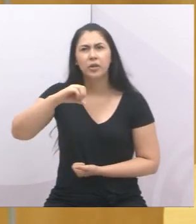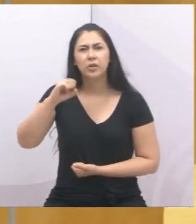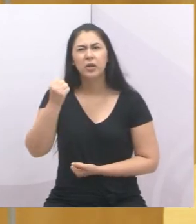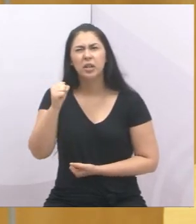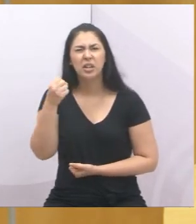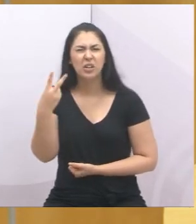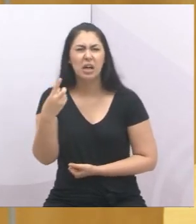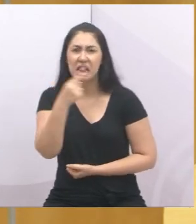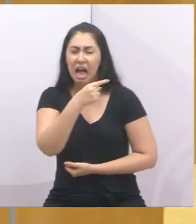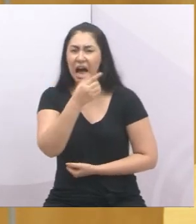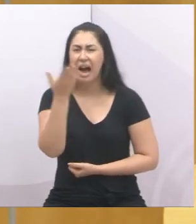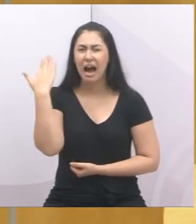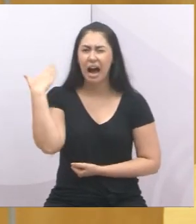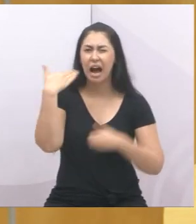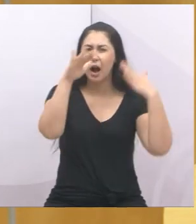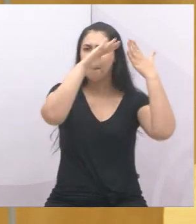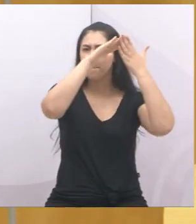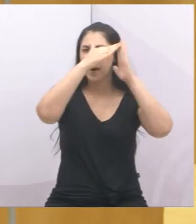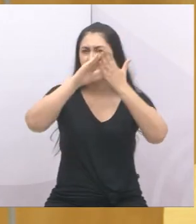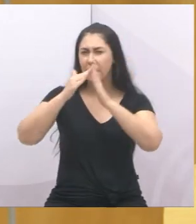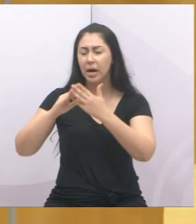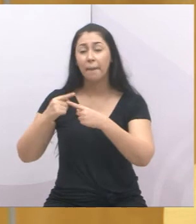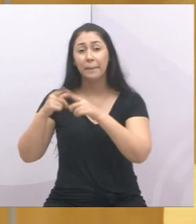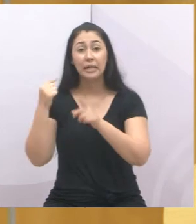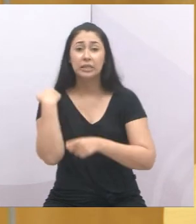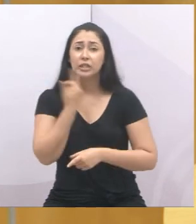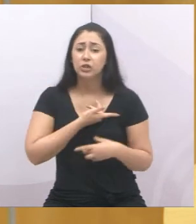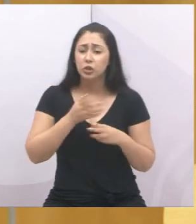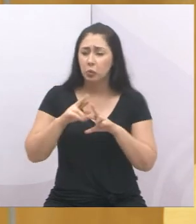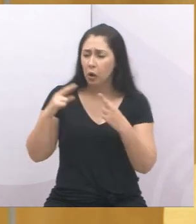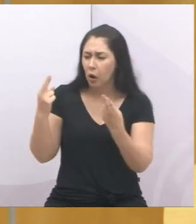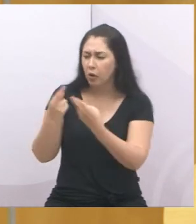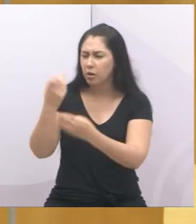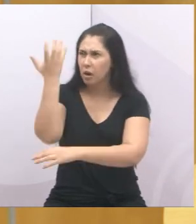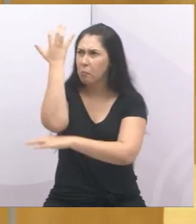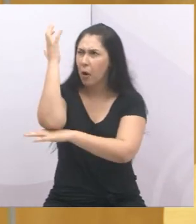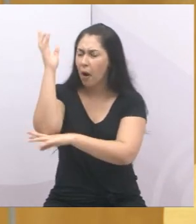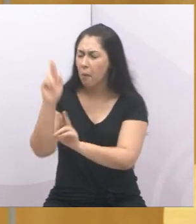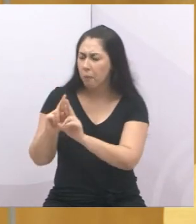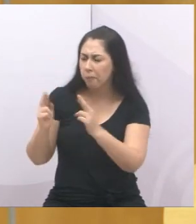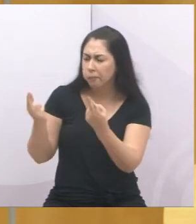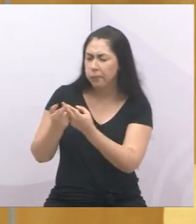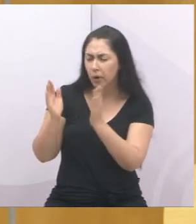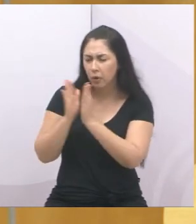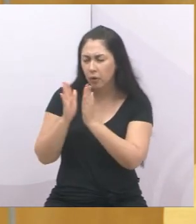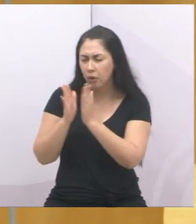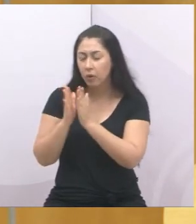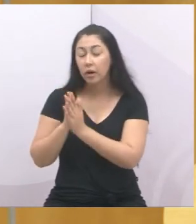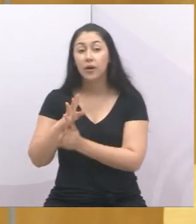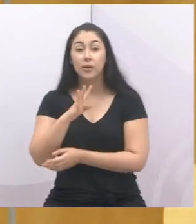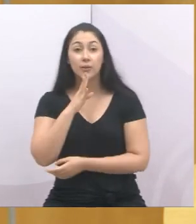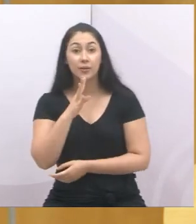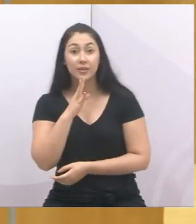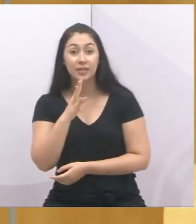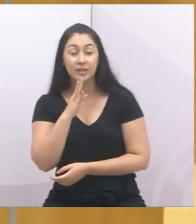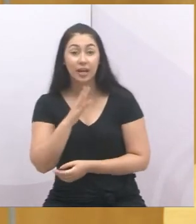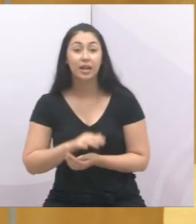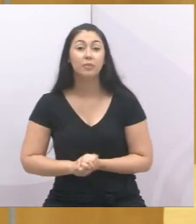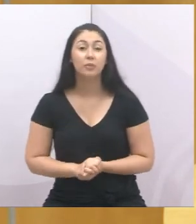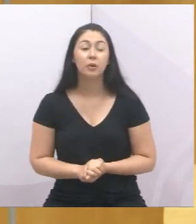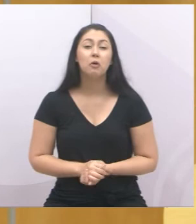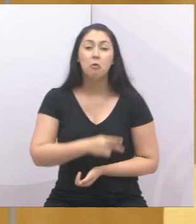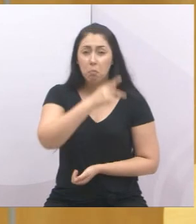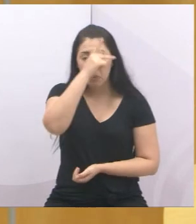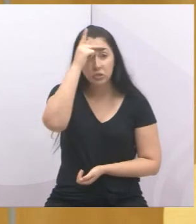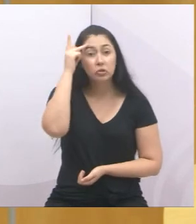A gente rezava debaixo das árvores, e lá a gente conheceu o nosso diretor espiritual, o Frei Vitório, e daqui a